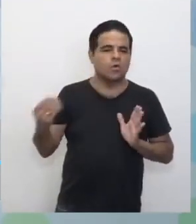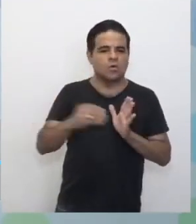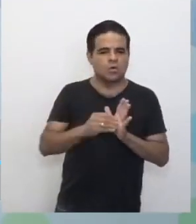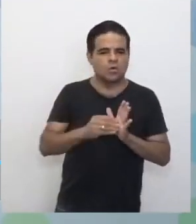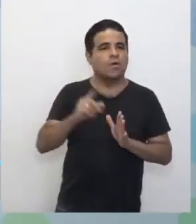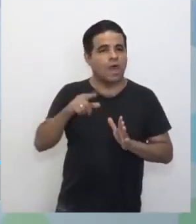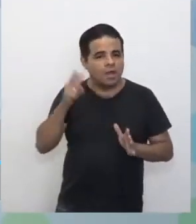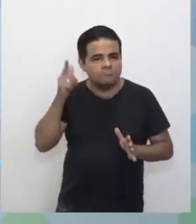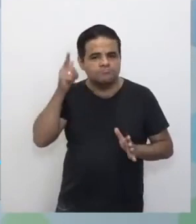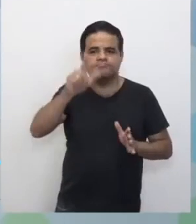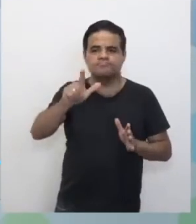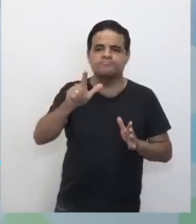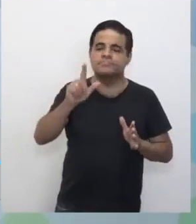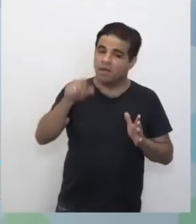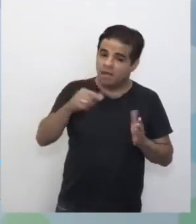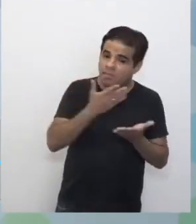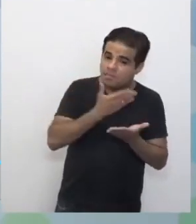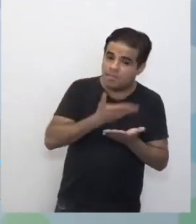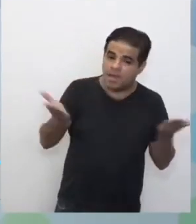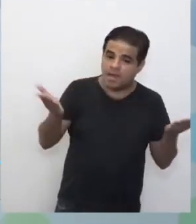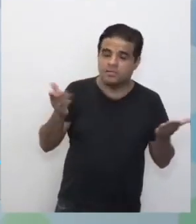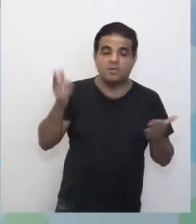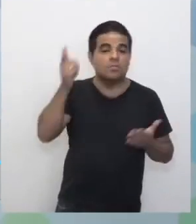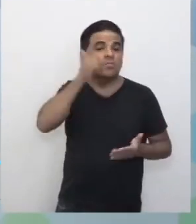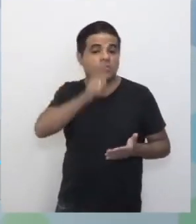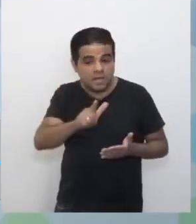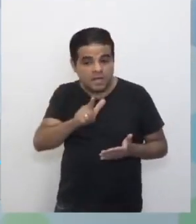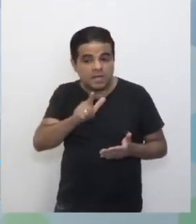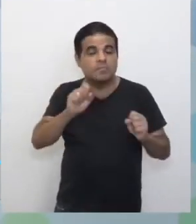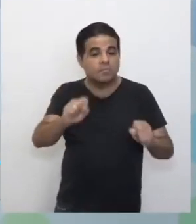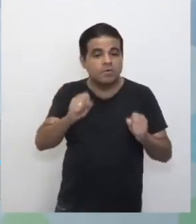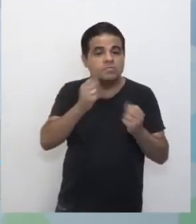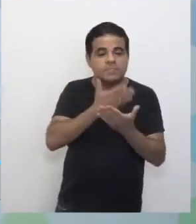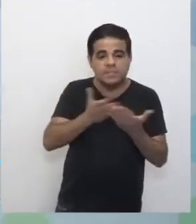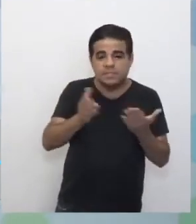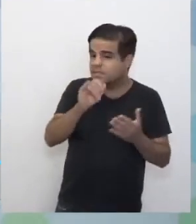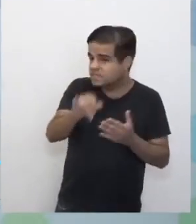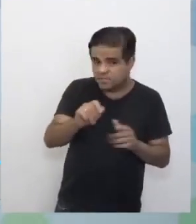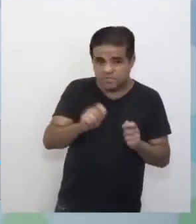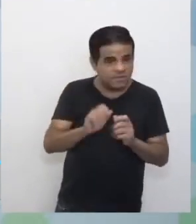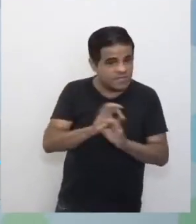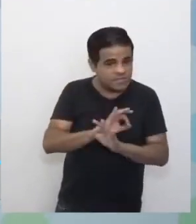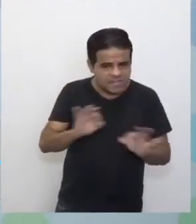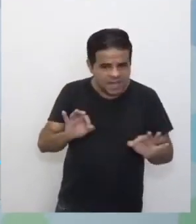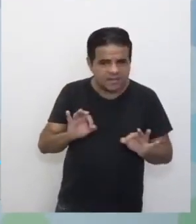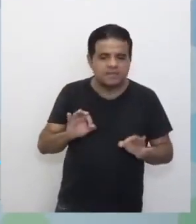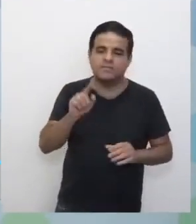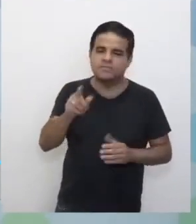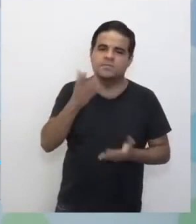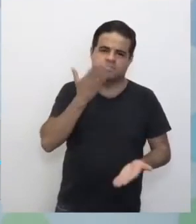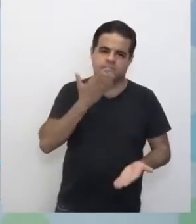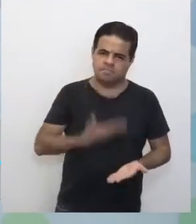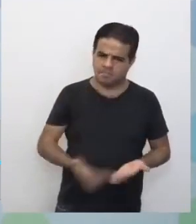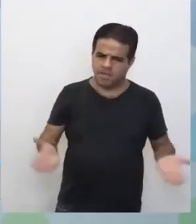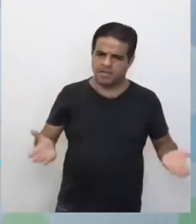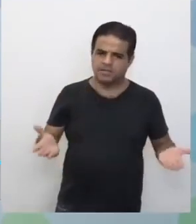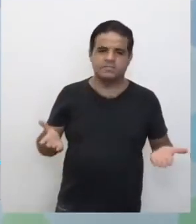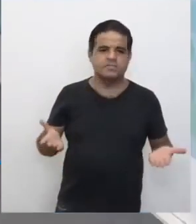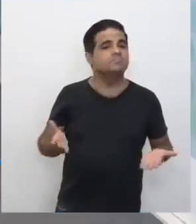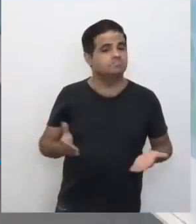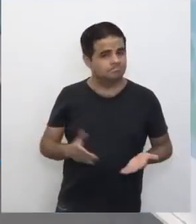um ganha e perder, é um ganha e perde, no caso. Mas se você não faz, só perde. Interessante isso.